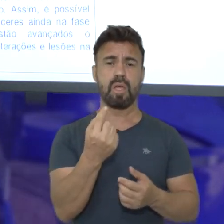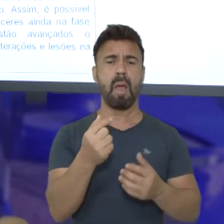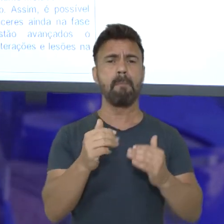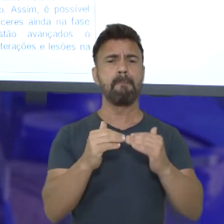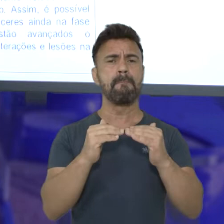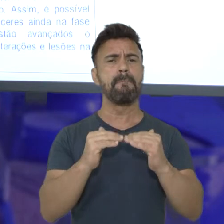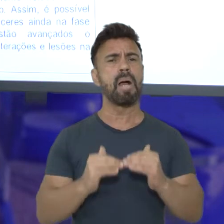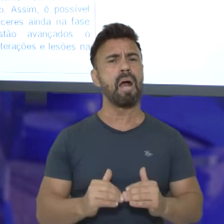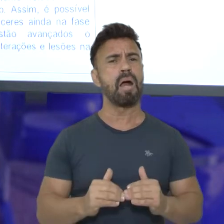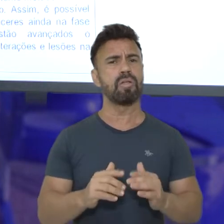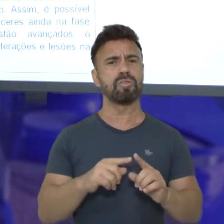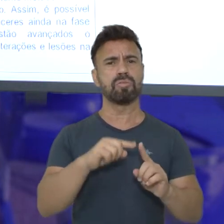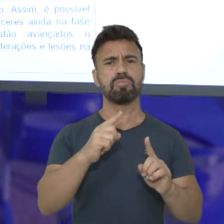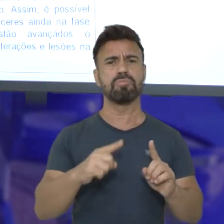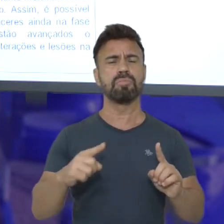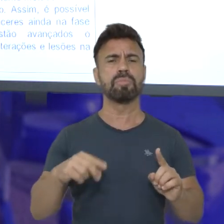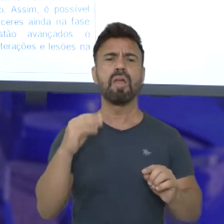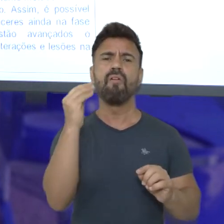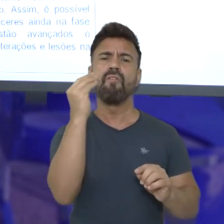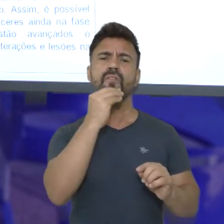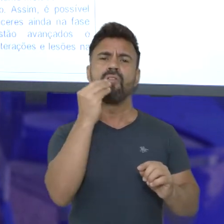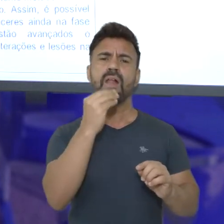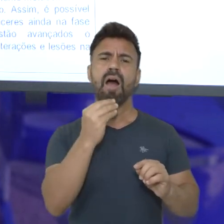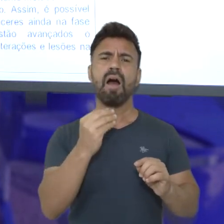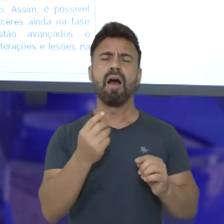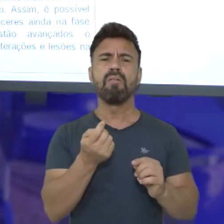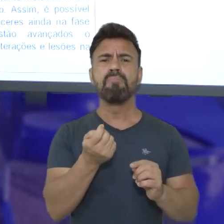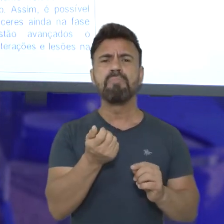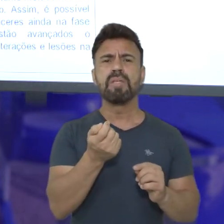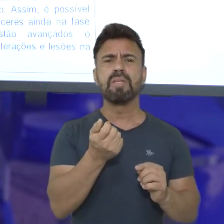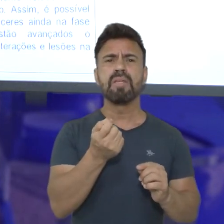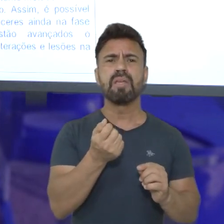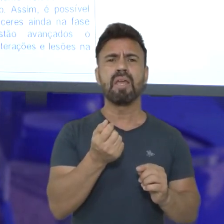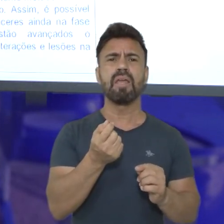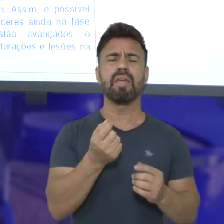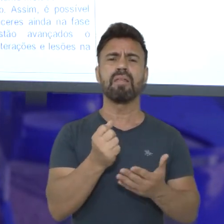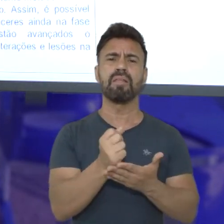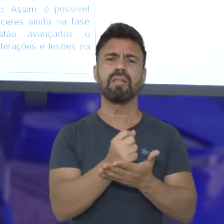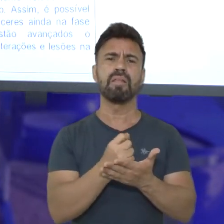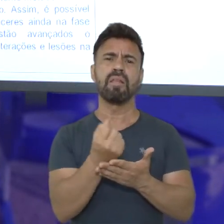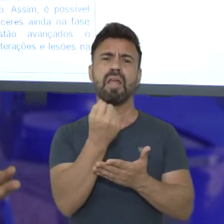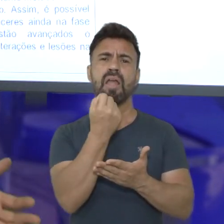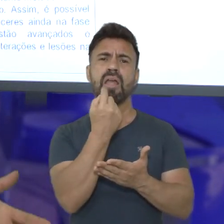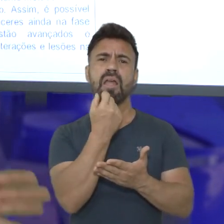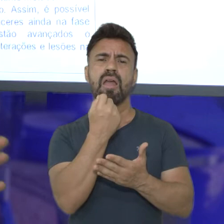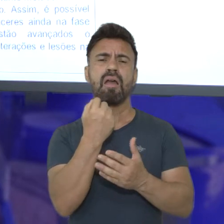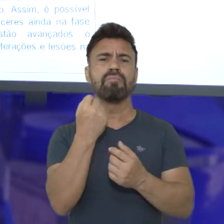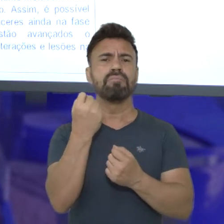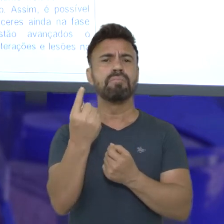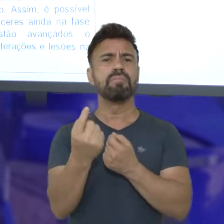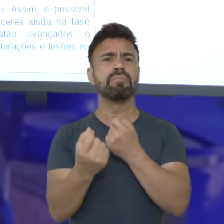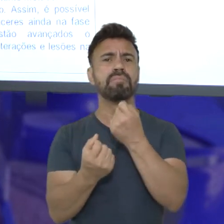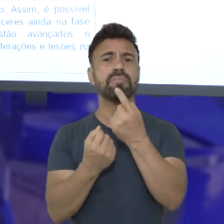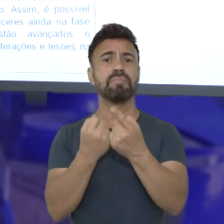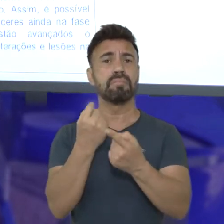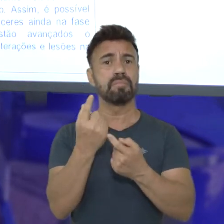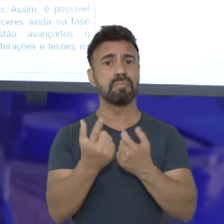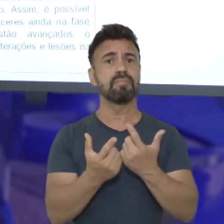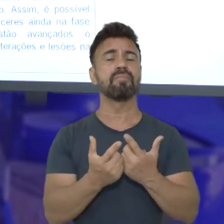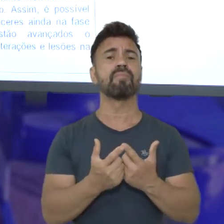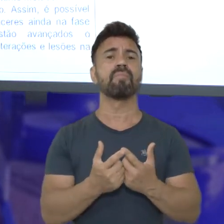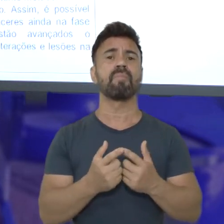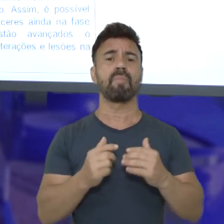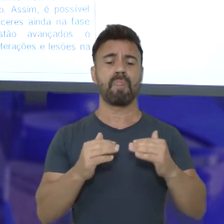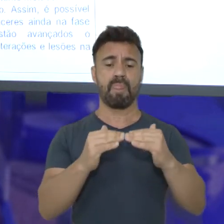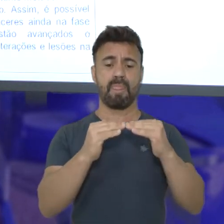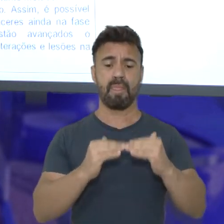baixa, né? Ou toma aí pequenas doses periodicamente. Então, essa